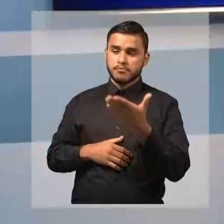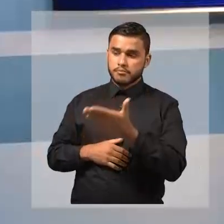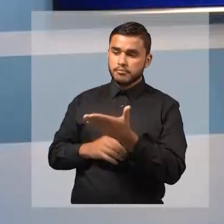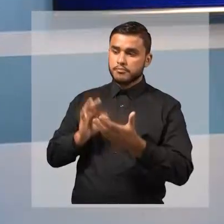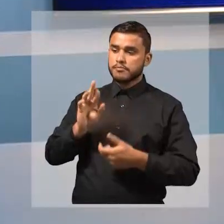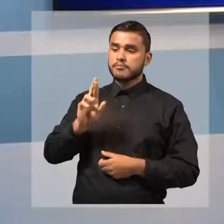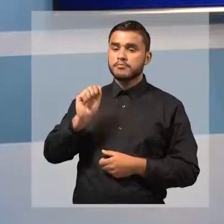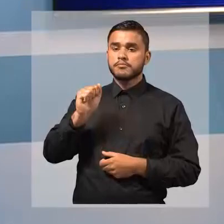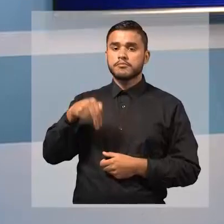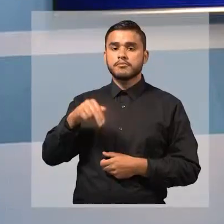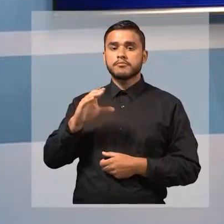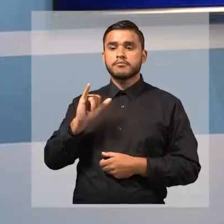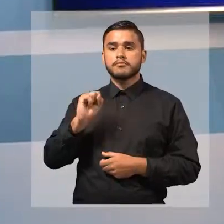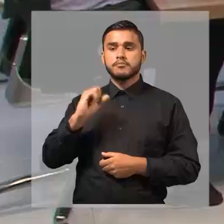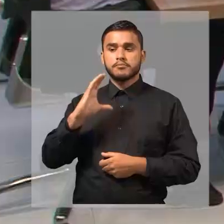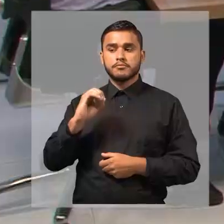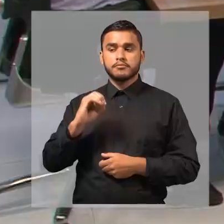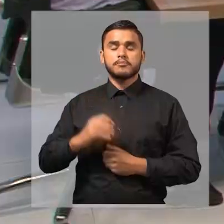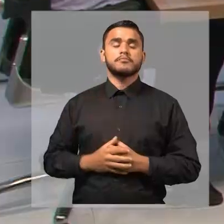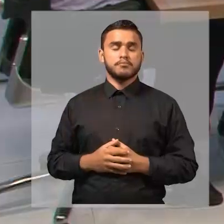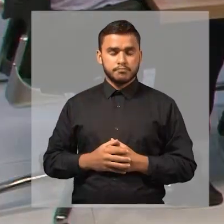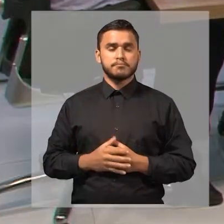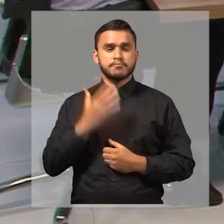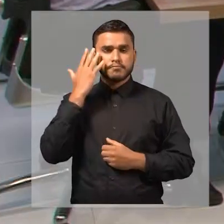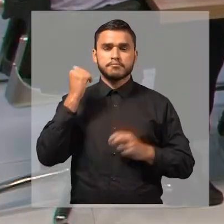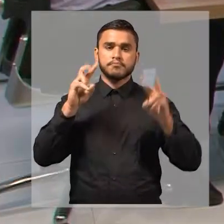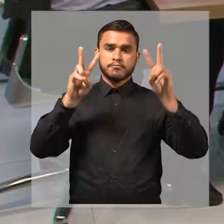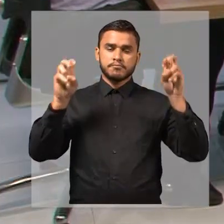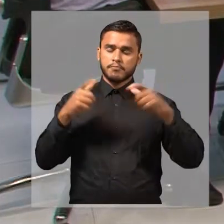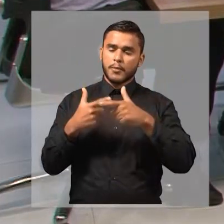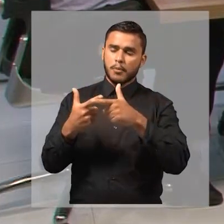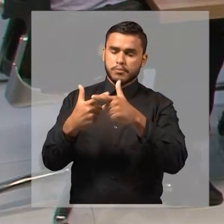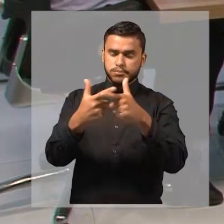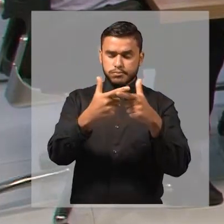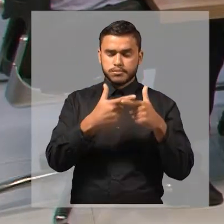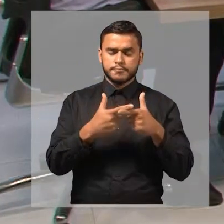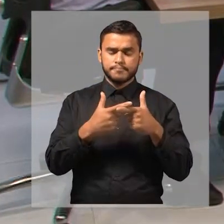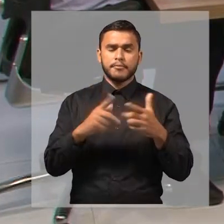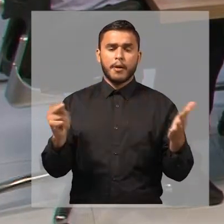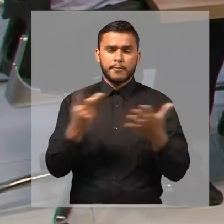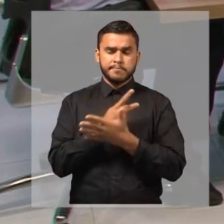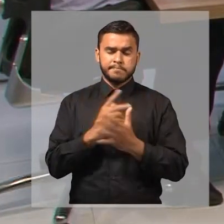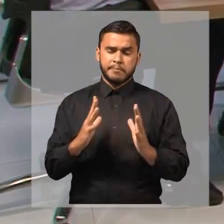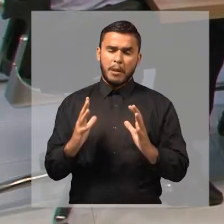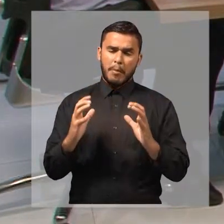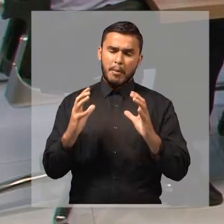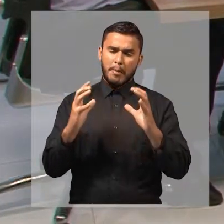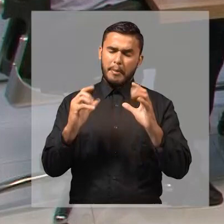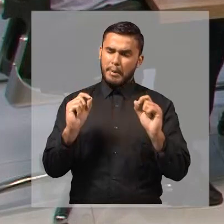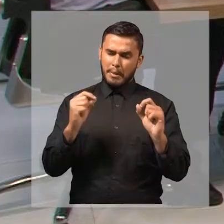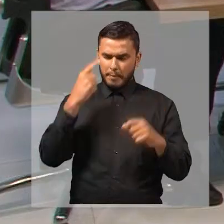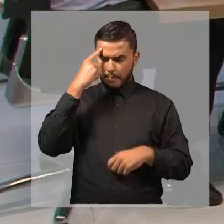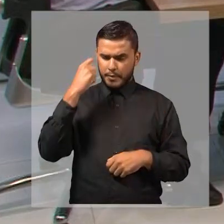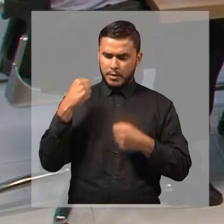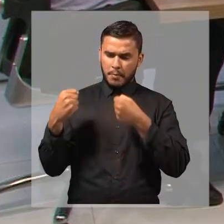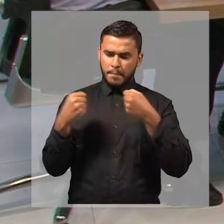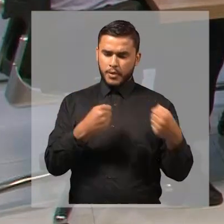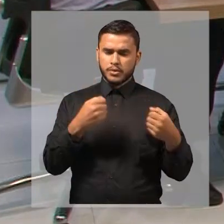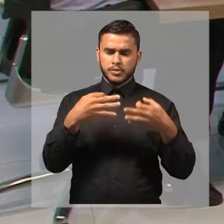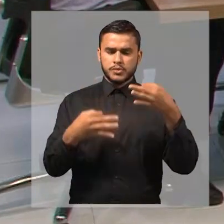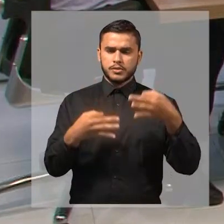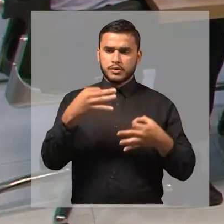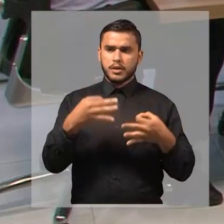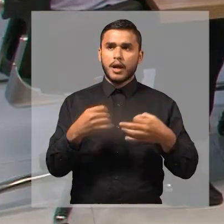discutir aqui também um pouco da crise, essa de ordem moral no Poder Judiciário. A